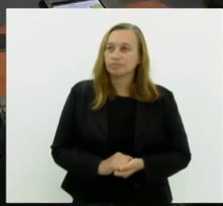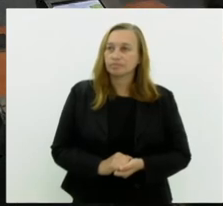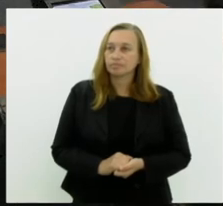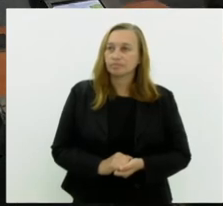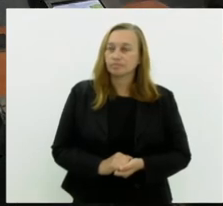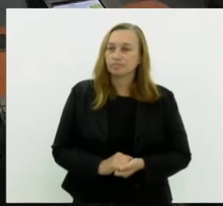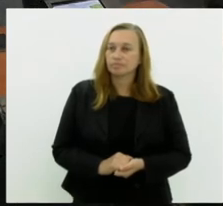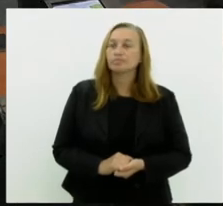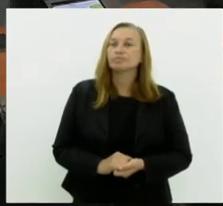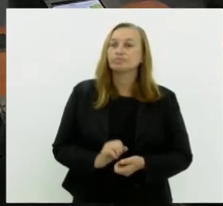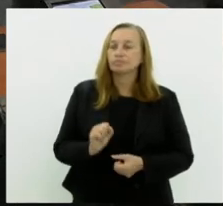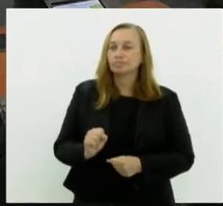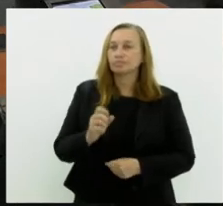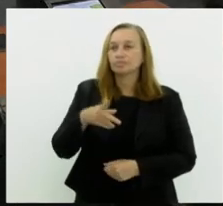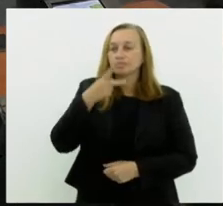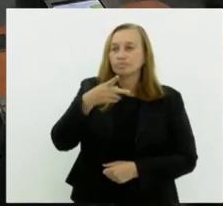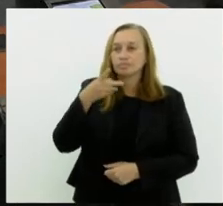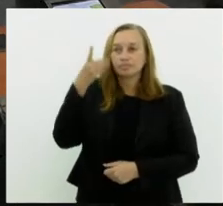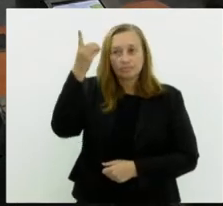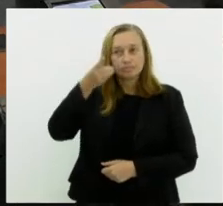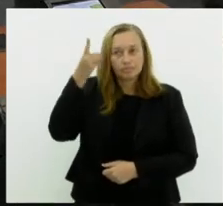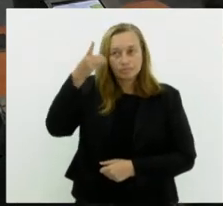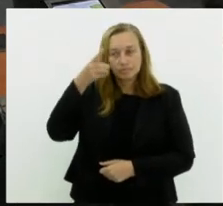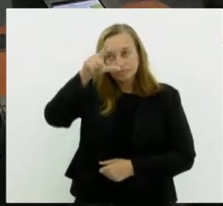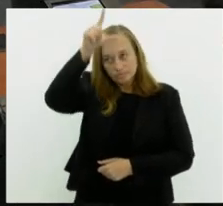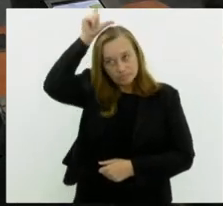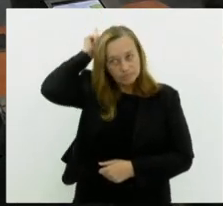Pois não, deputado Luiz Paulo.